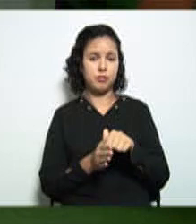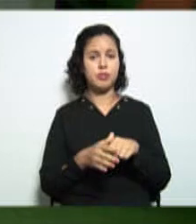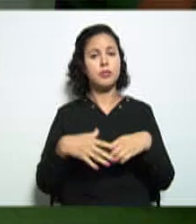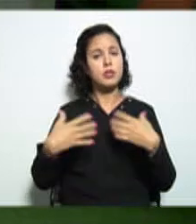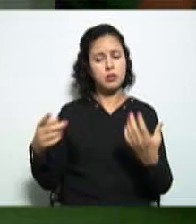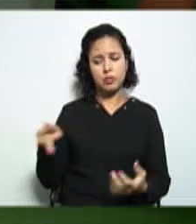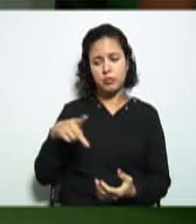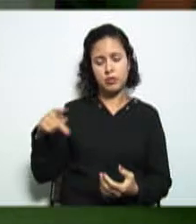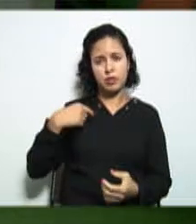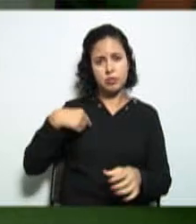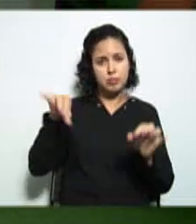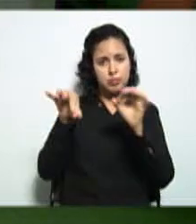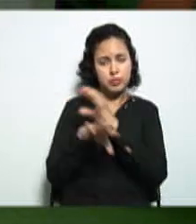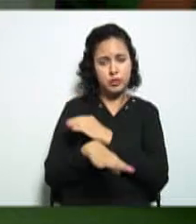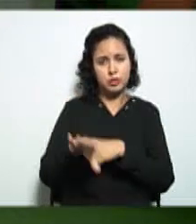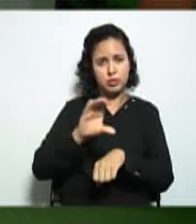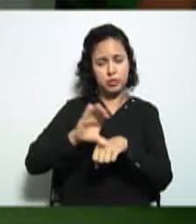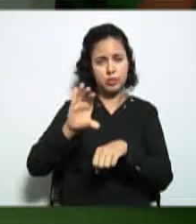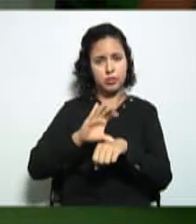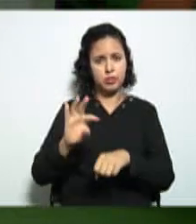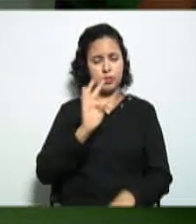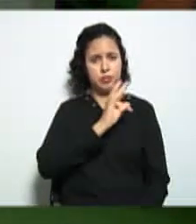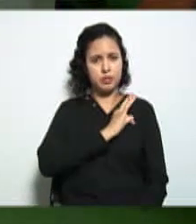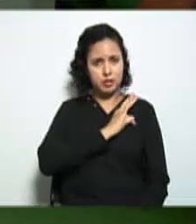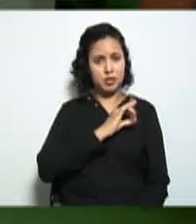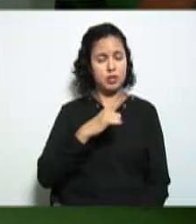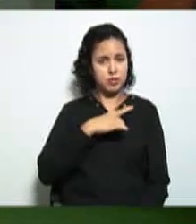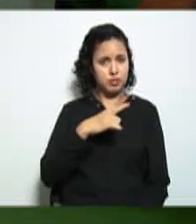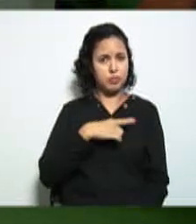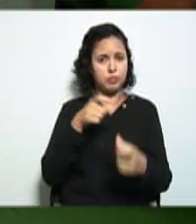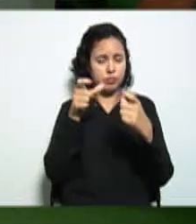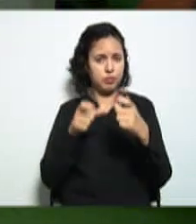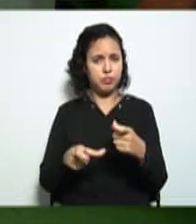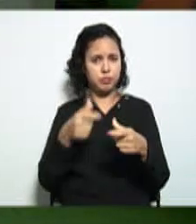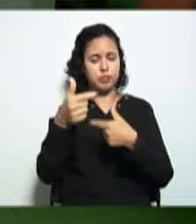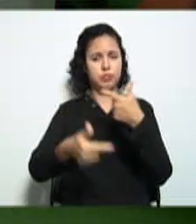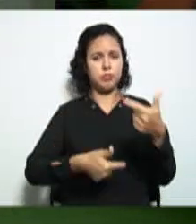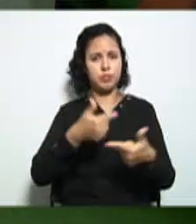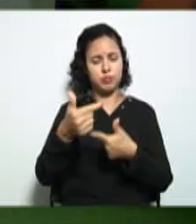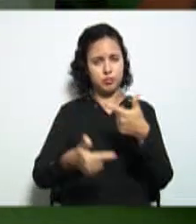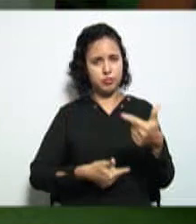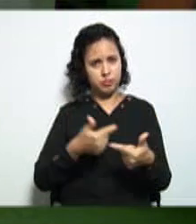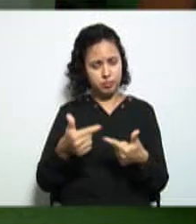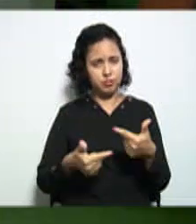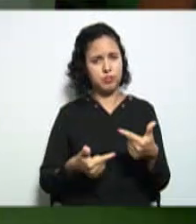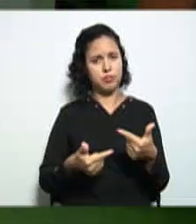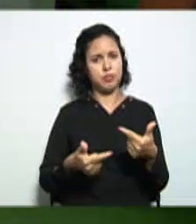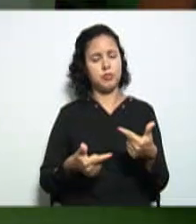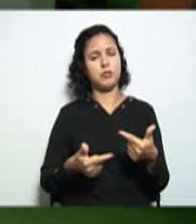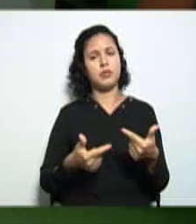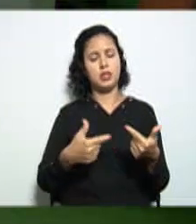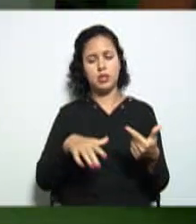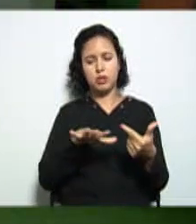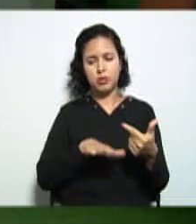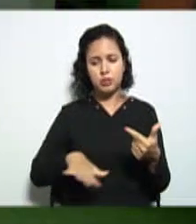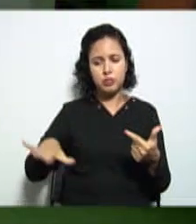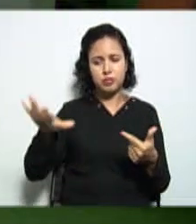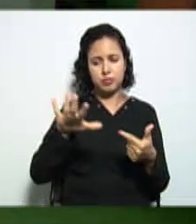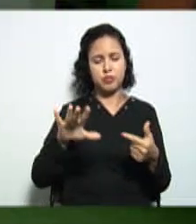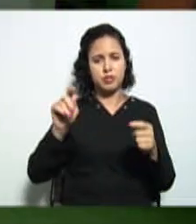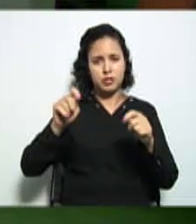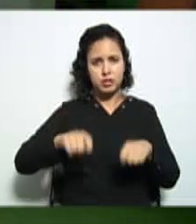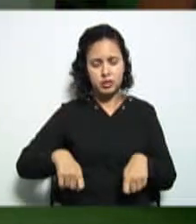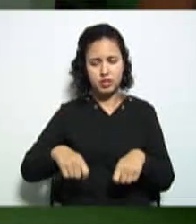curso técnico, eu já tenho onde trabalhar ou tenho um ramo que eu possa atuar, né? Se